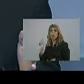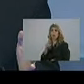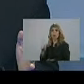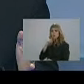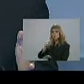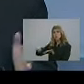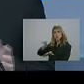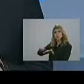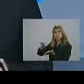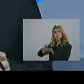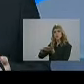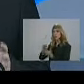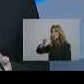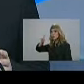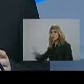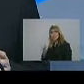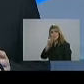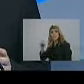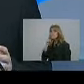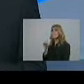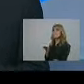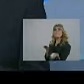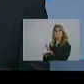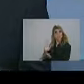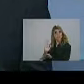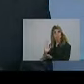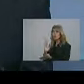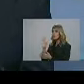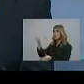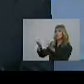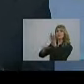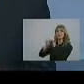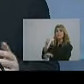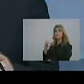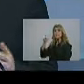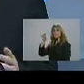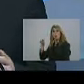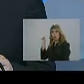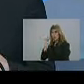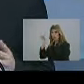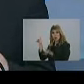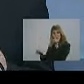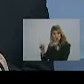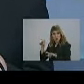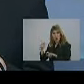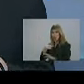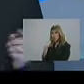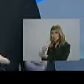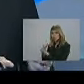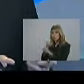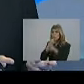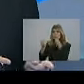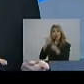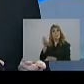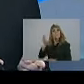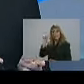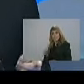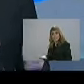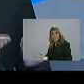inscreveram. 2.500 passaram, mas só 150 foram chamadas. Essas mulheres, eu descobri, eram mães das